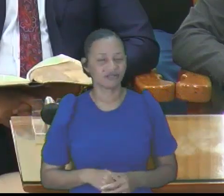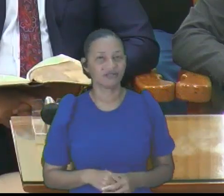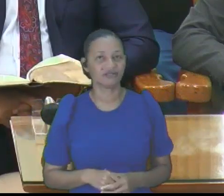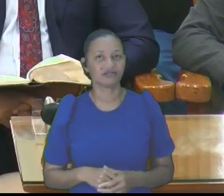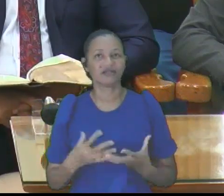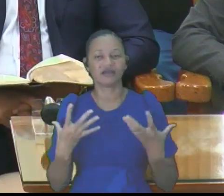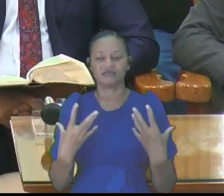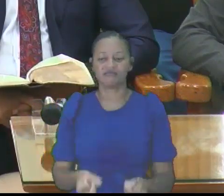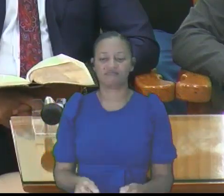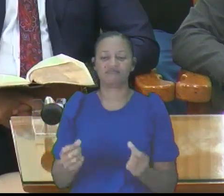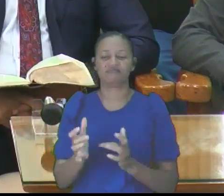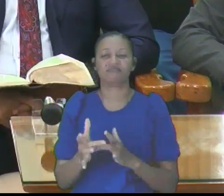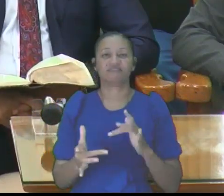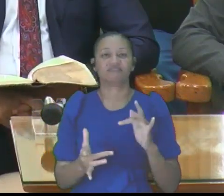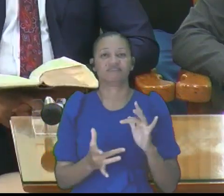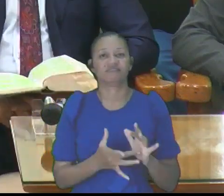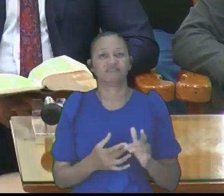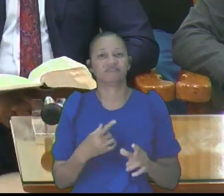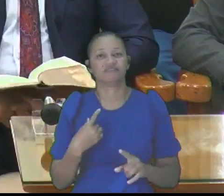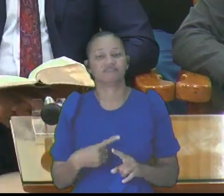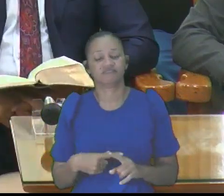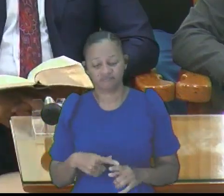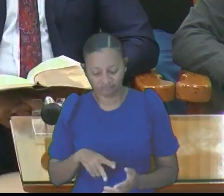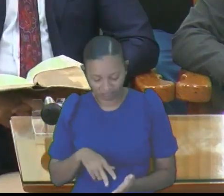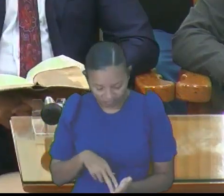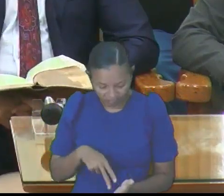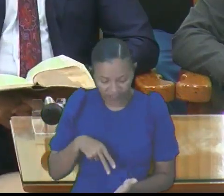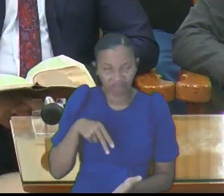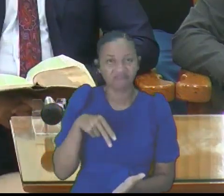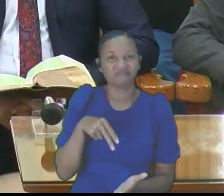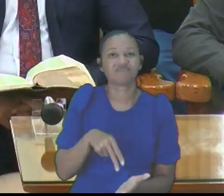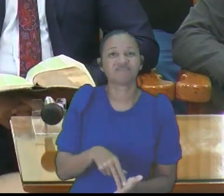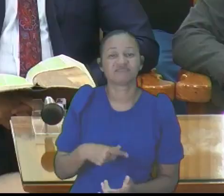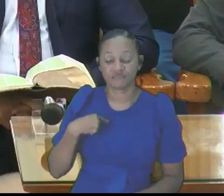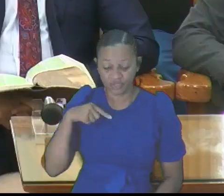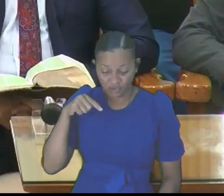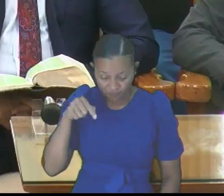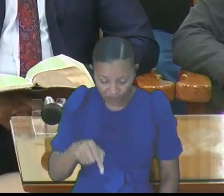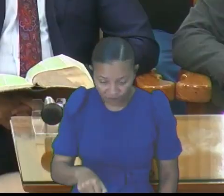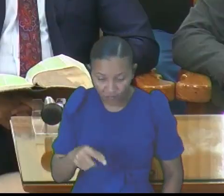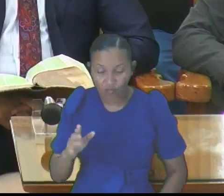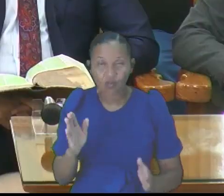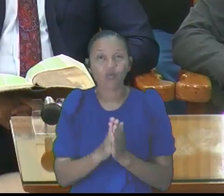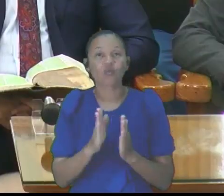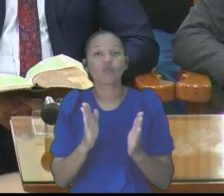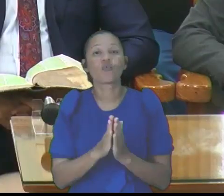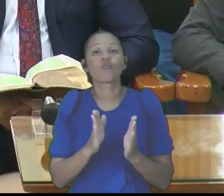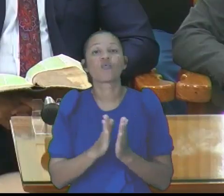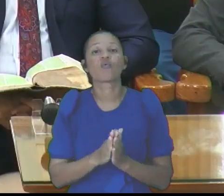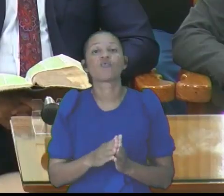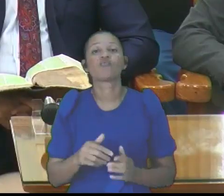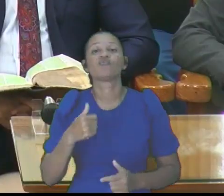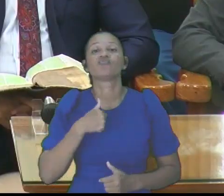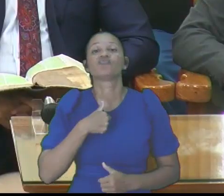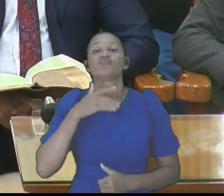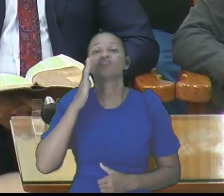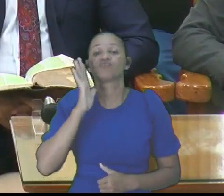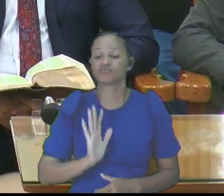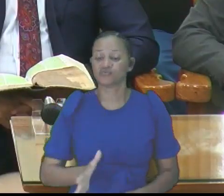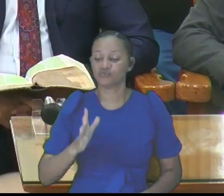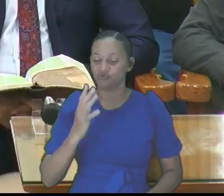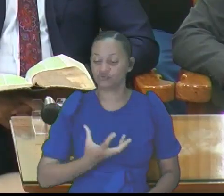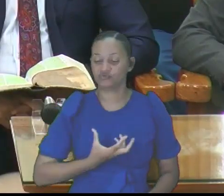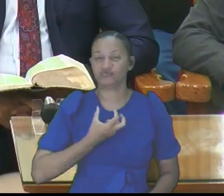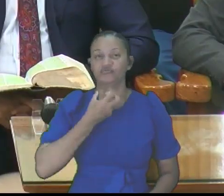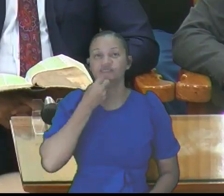Ele aceitou Jesus no baile. Quando ele levantou-se: pastor, eu vim para aqui para vocês orarem por mim, mas já recebi a